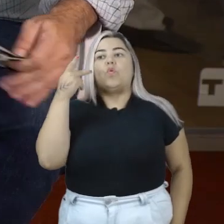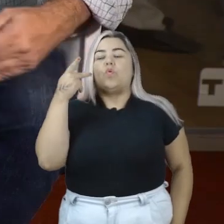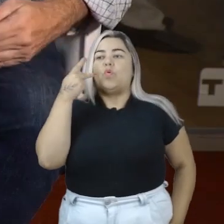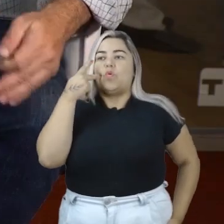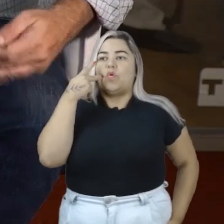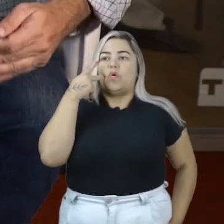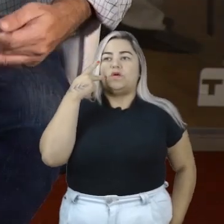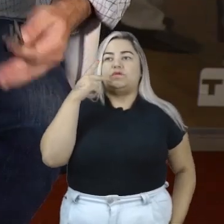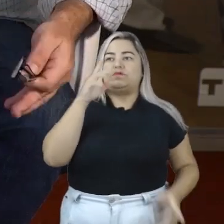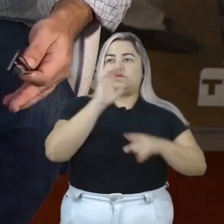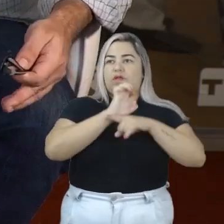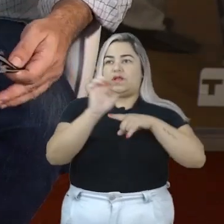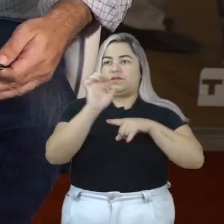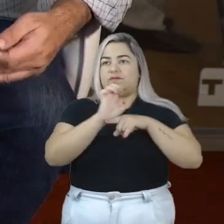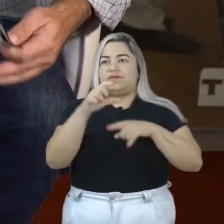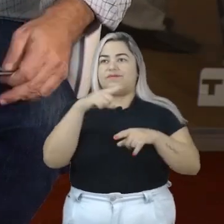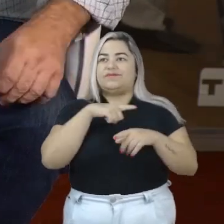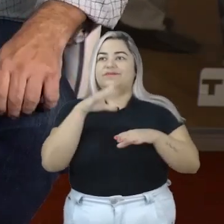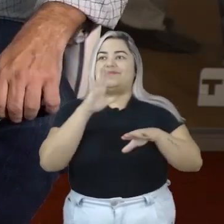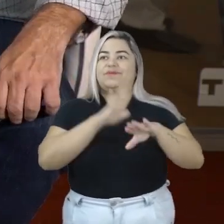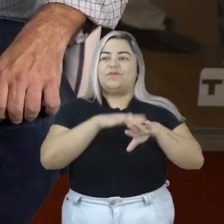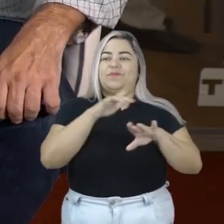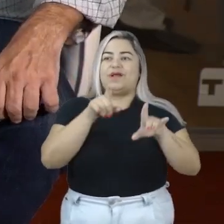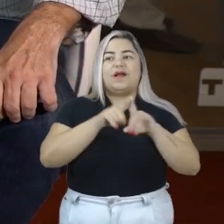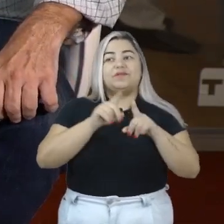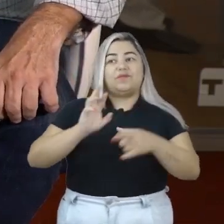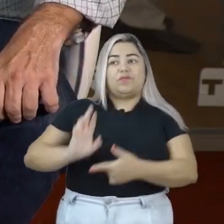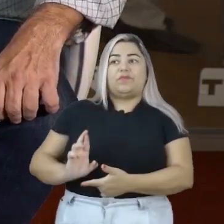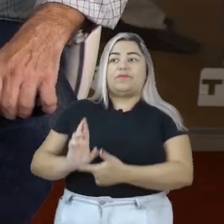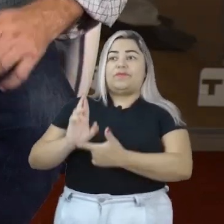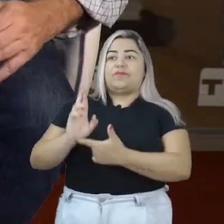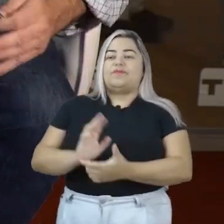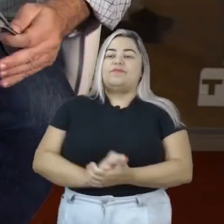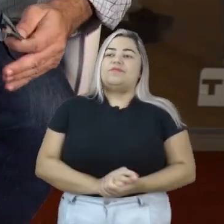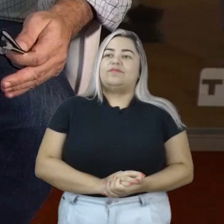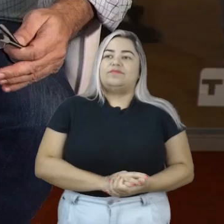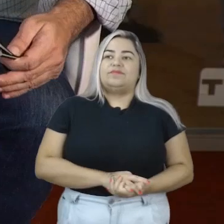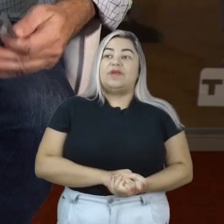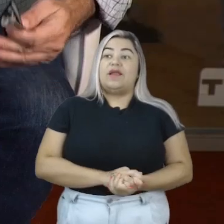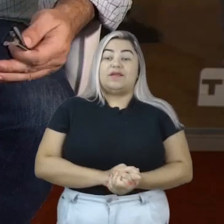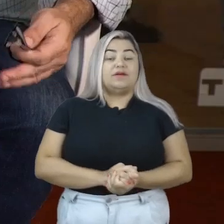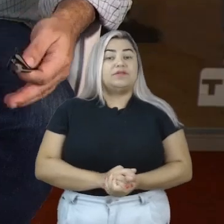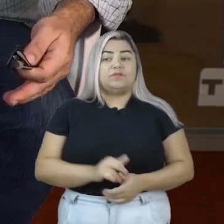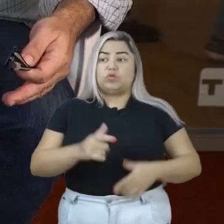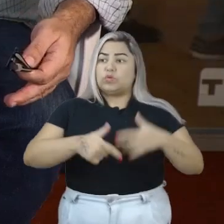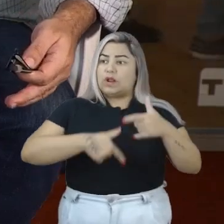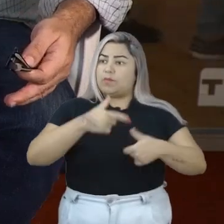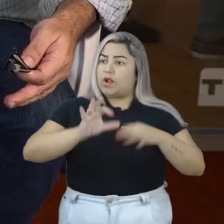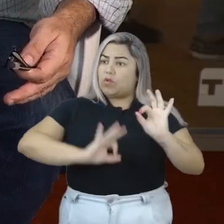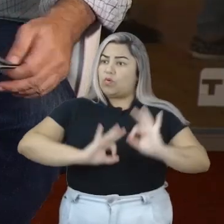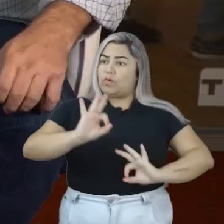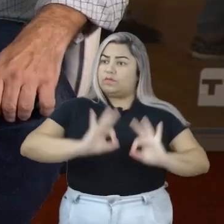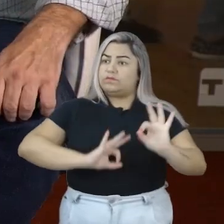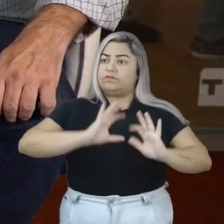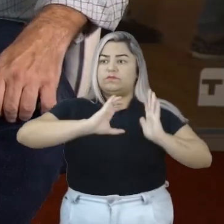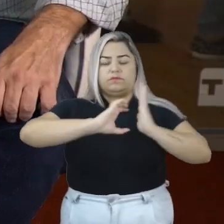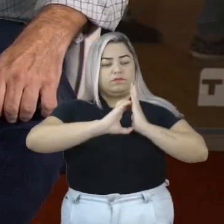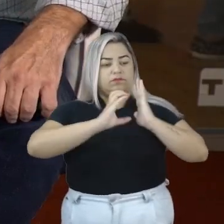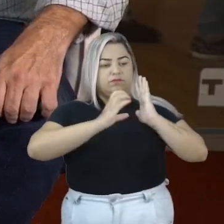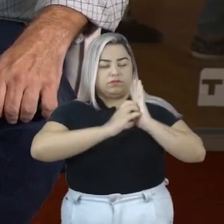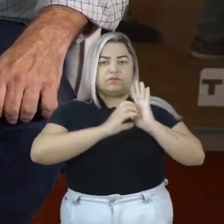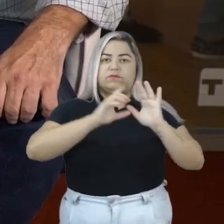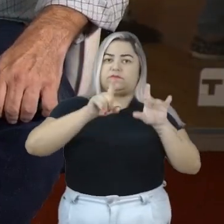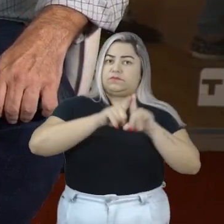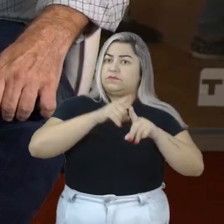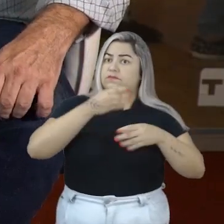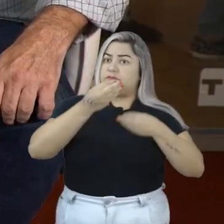no país o estado que tem mais representação. Isso é muito fruto do trabalho de organização partidária, da maneira